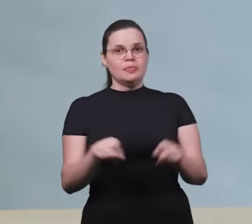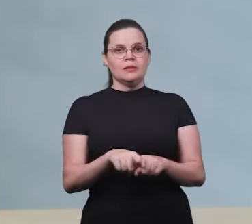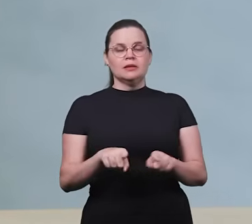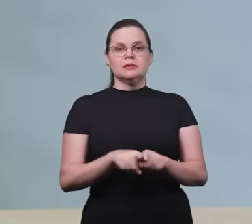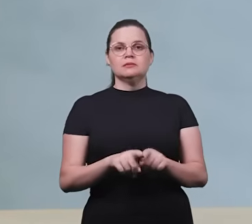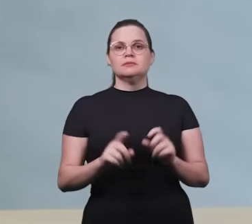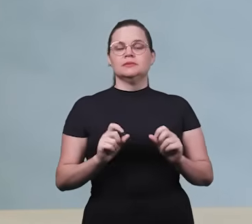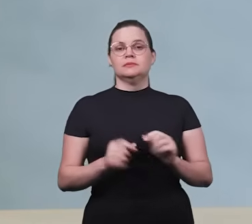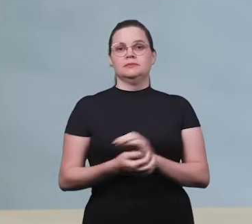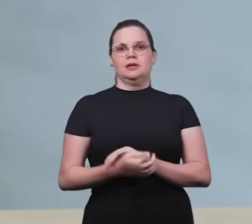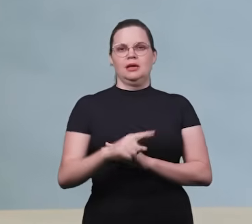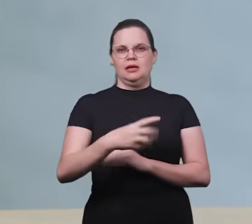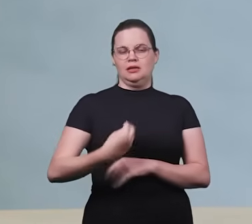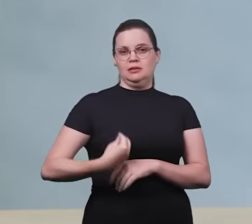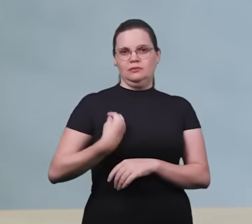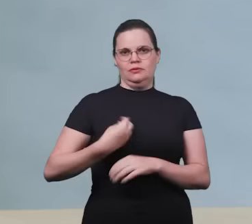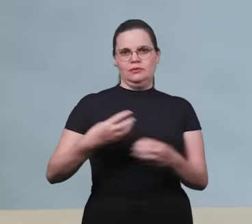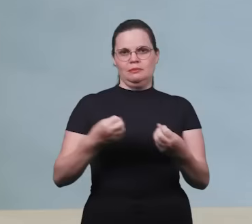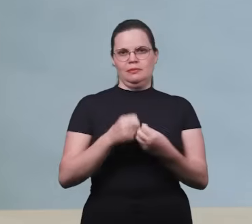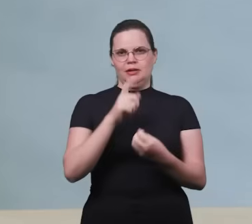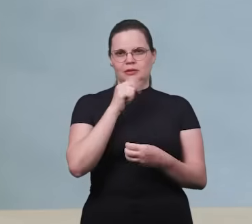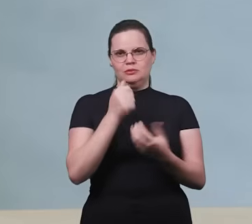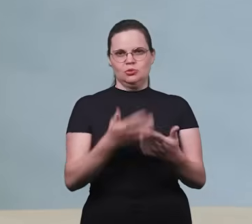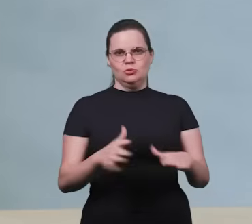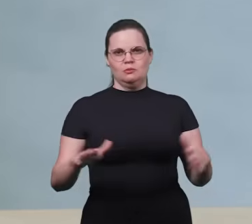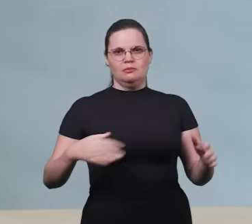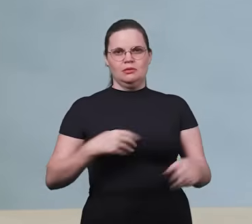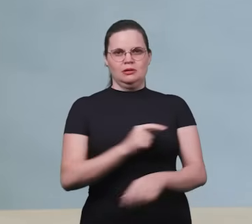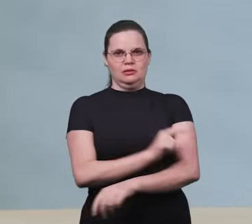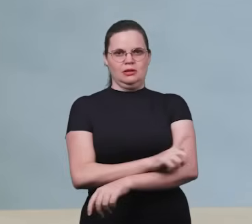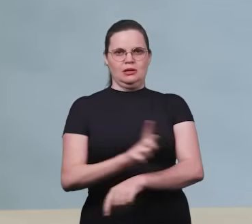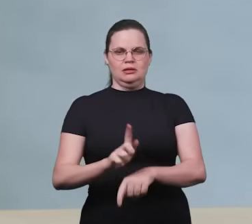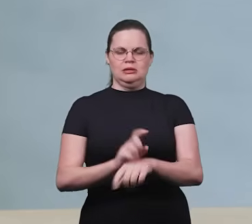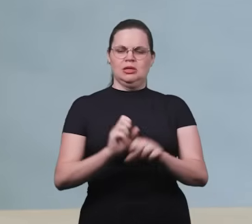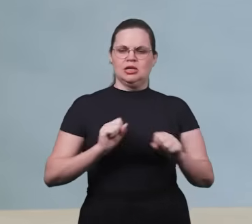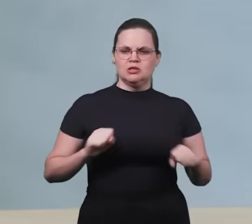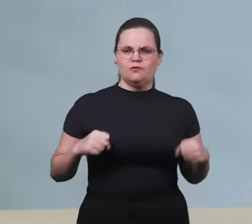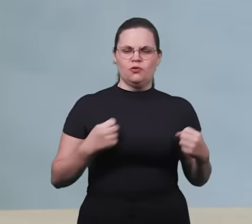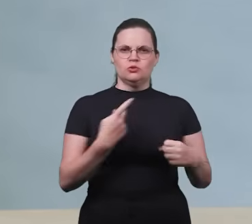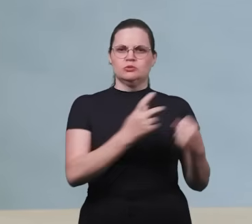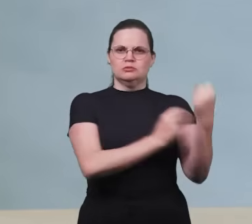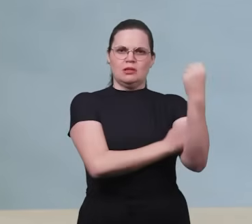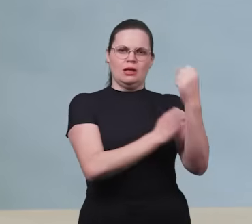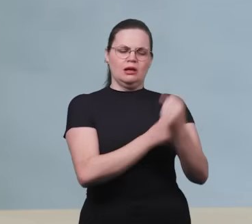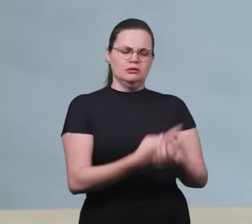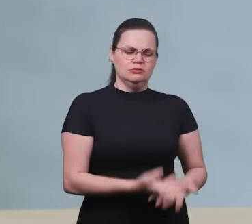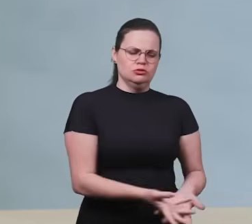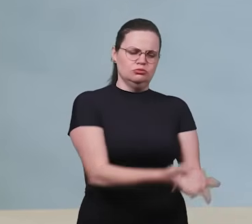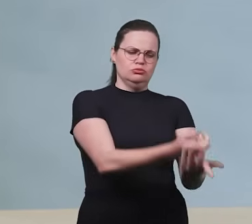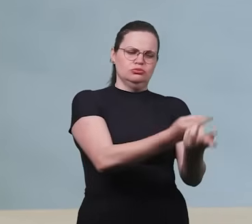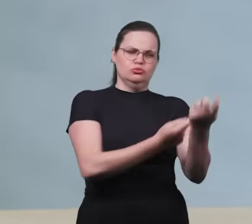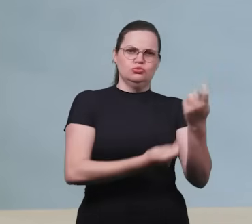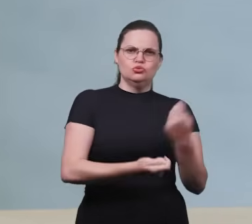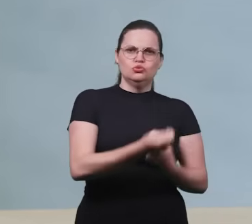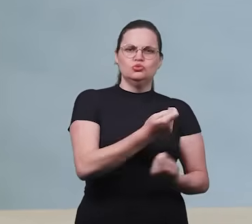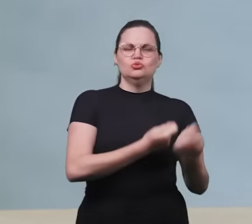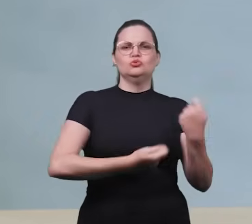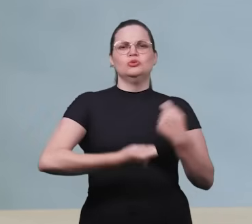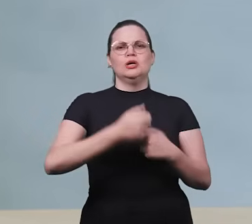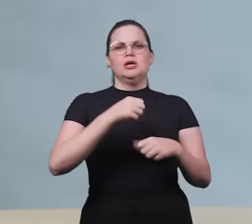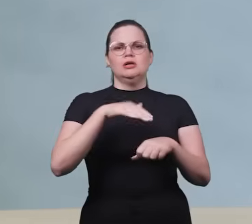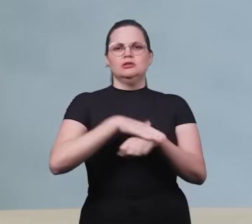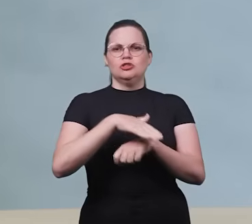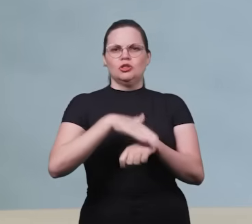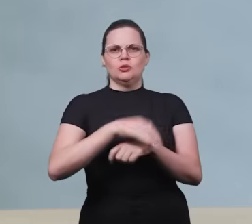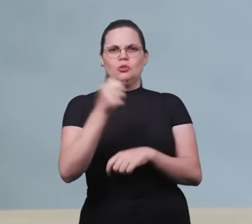da Galileia. Ele vivia do seu esforço, do esforço das redes, da pesca